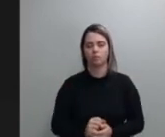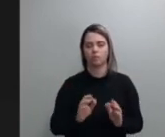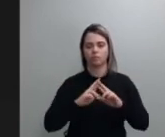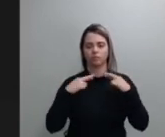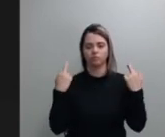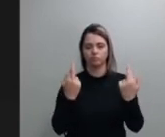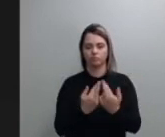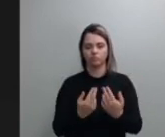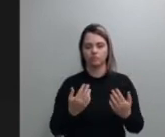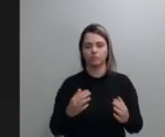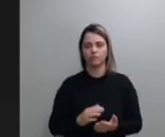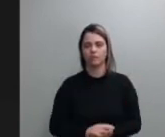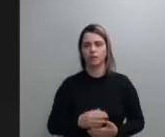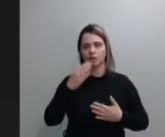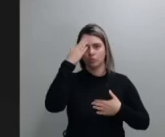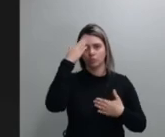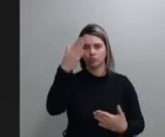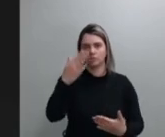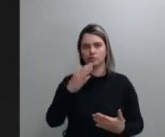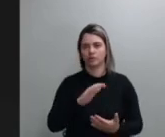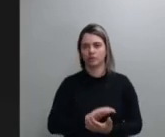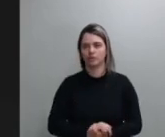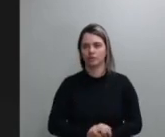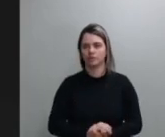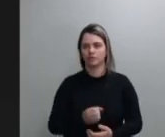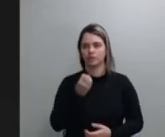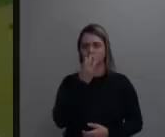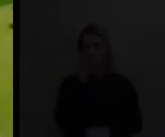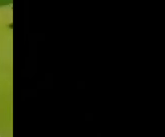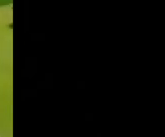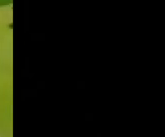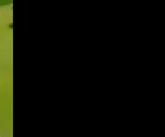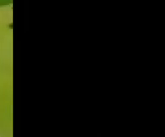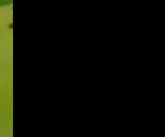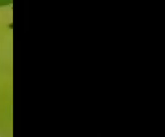boa noite a todos valeu doutor Francisco um abraço e aí